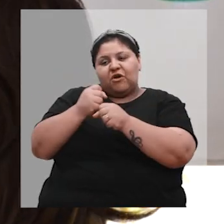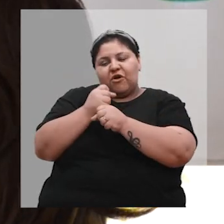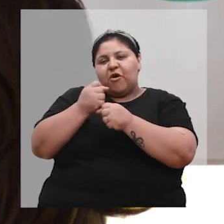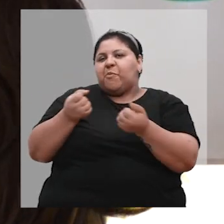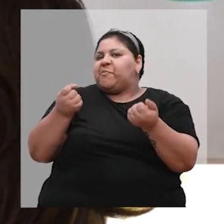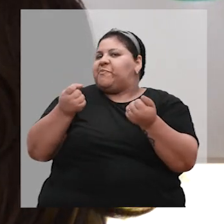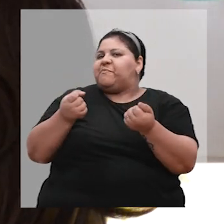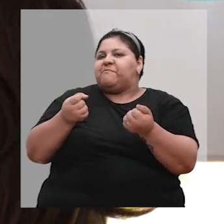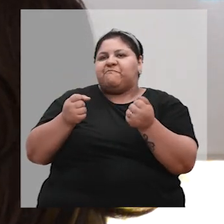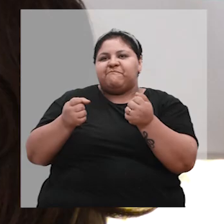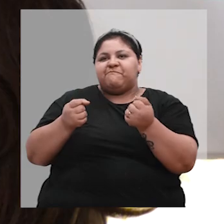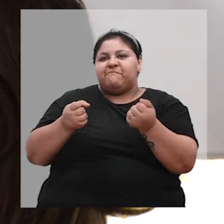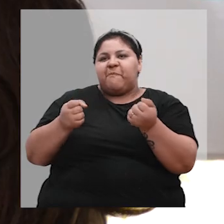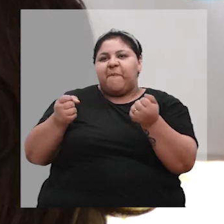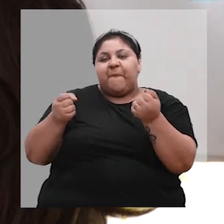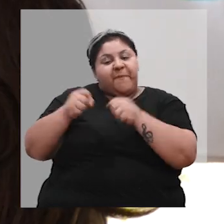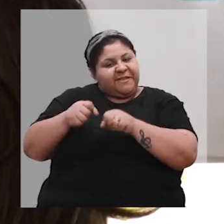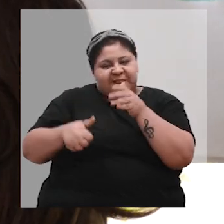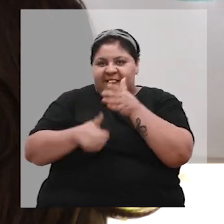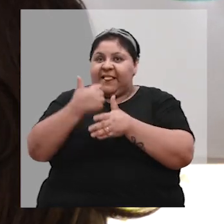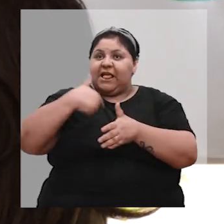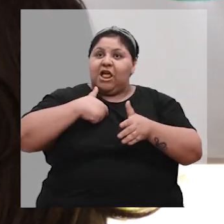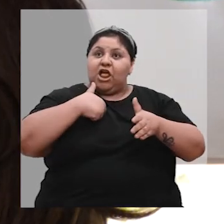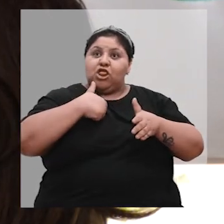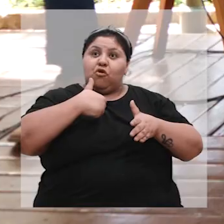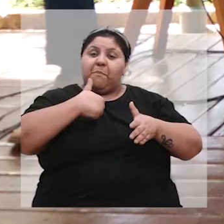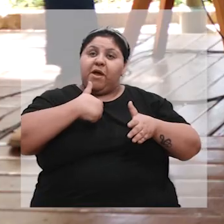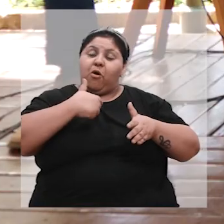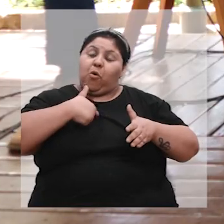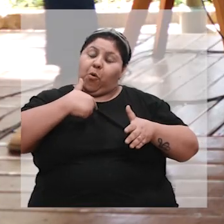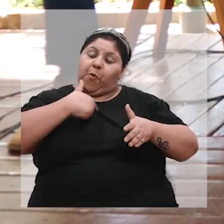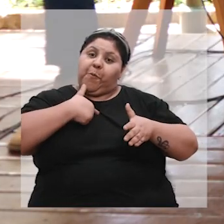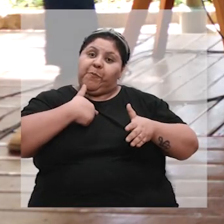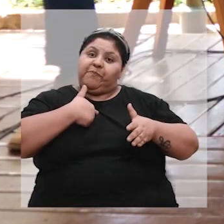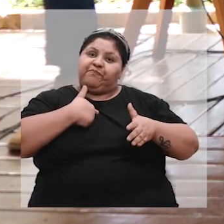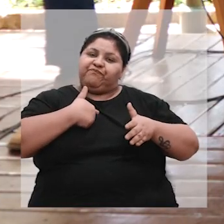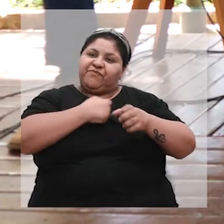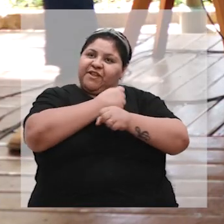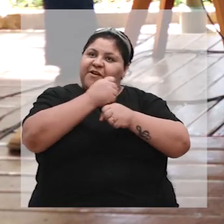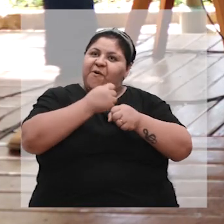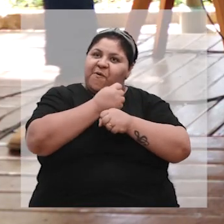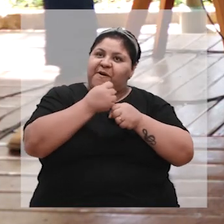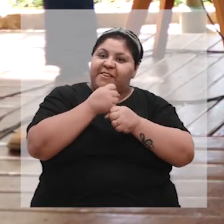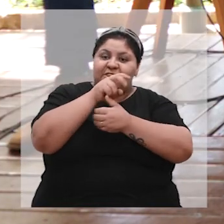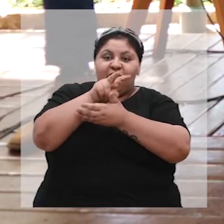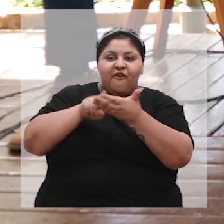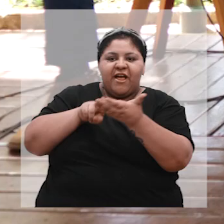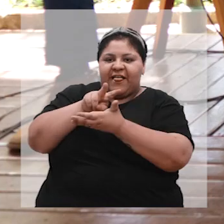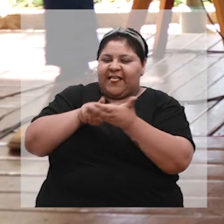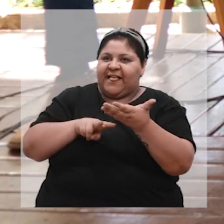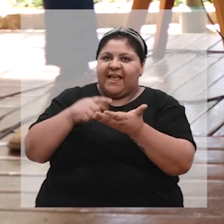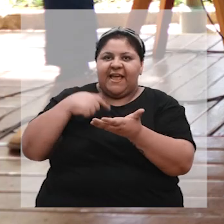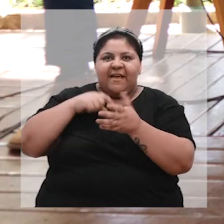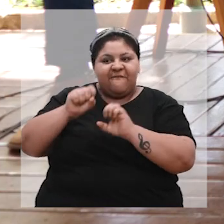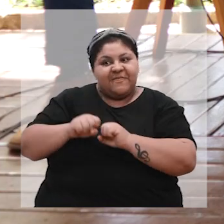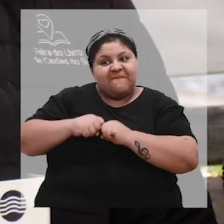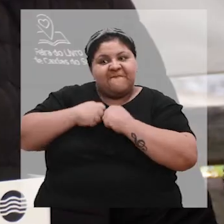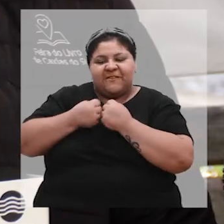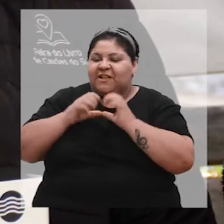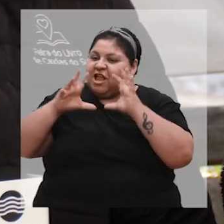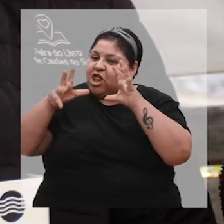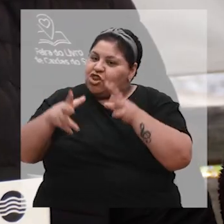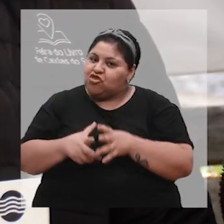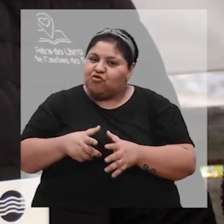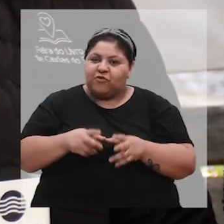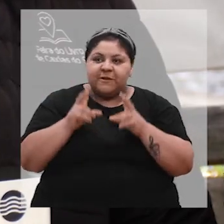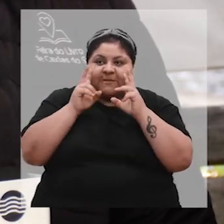ano não poderia estar mais adequado, né? E no meu ano foi tudo a leitura, que para mim foi muito emocionante, porque é uma coisa que eu defendo